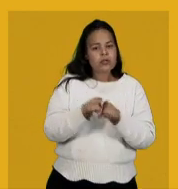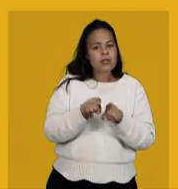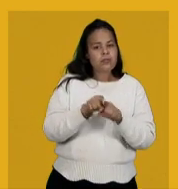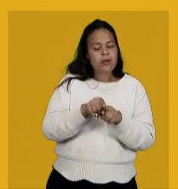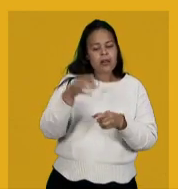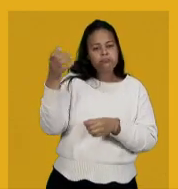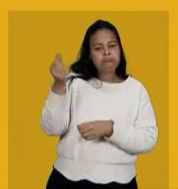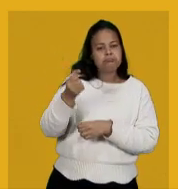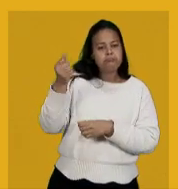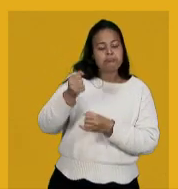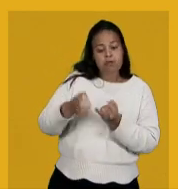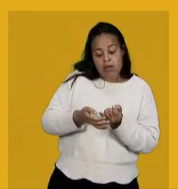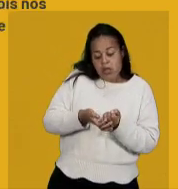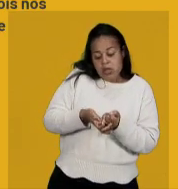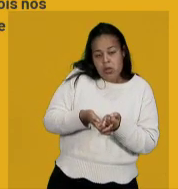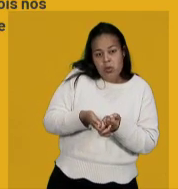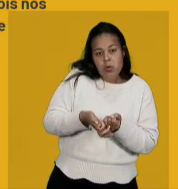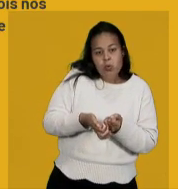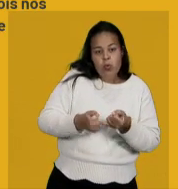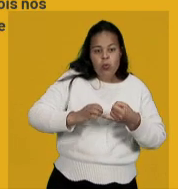soja e ervilha.